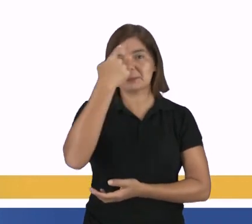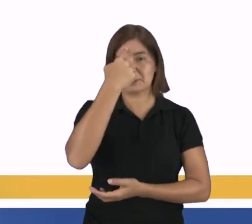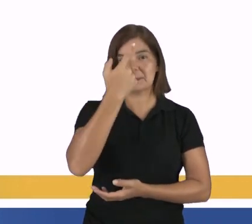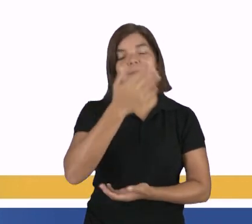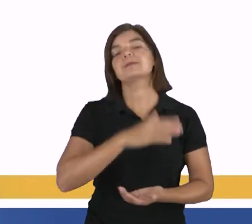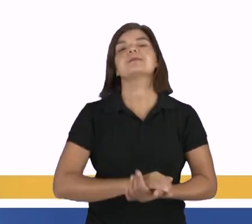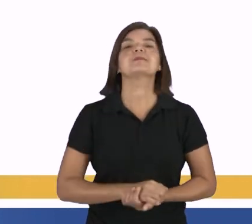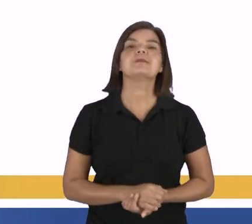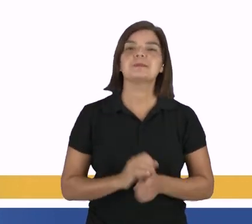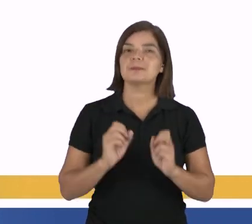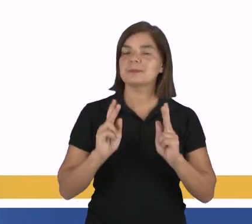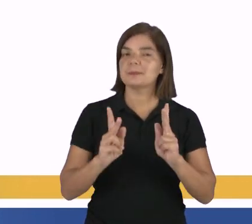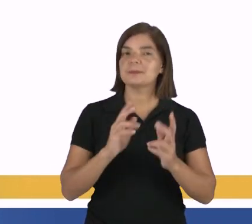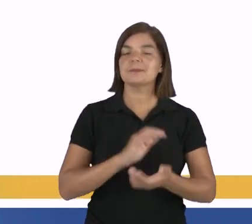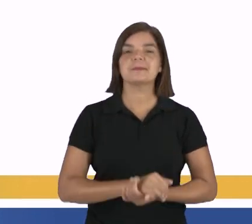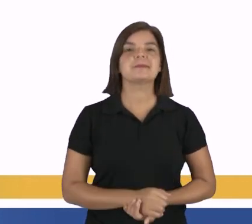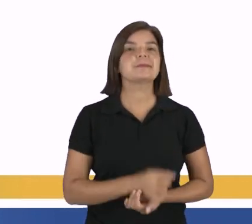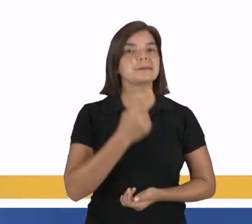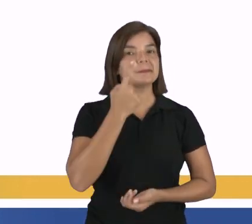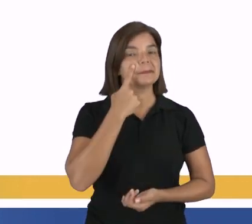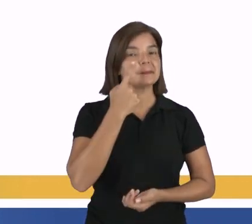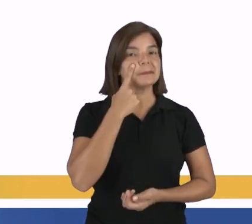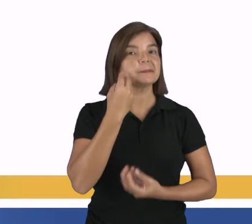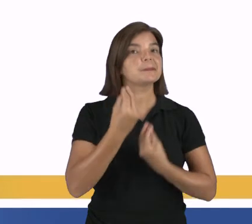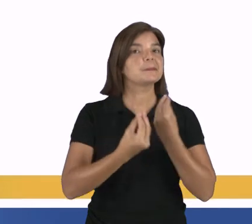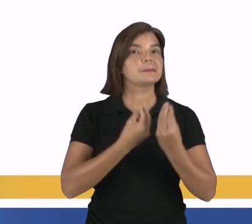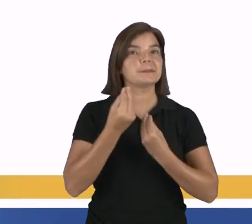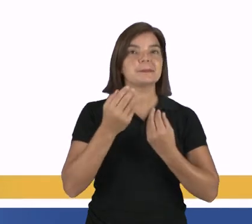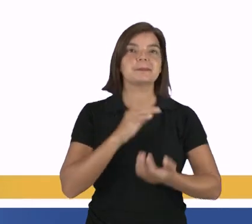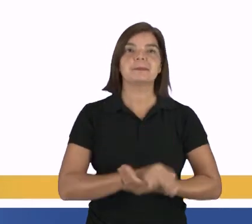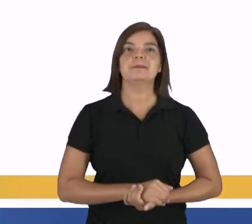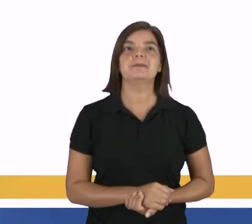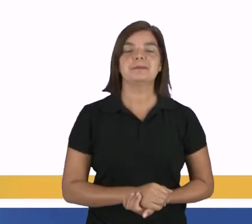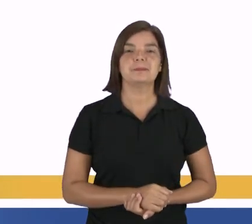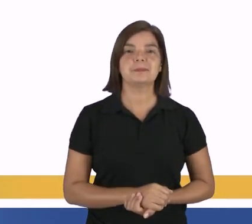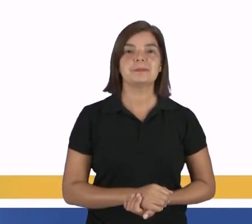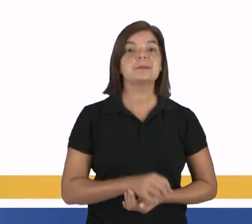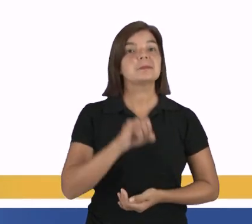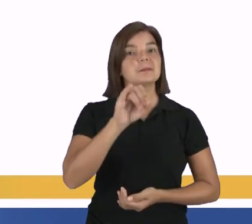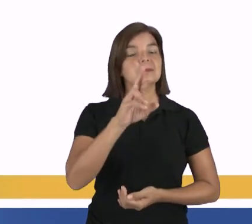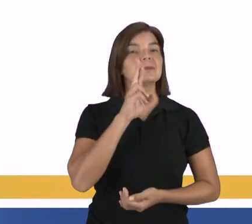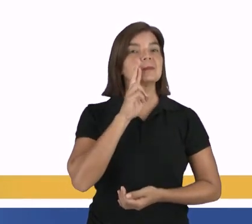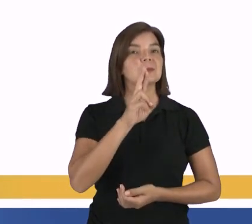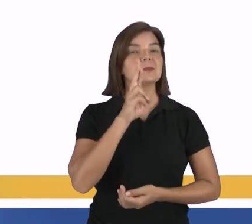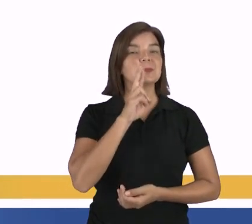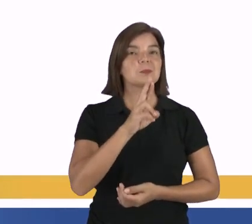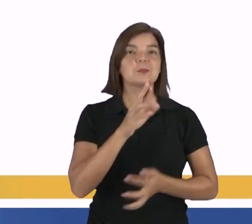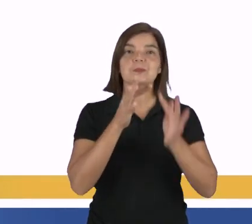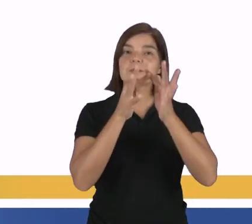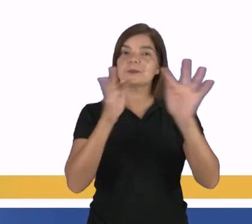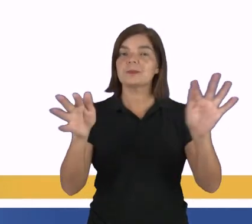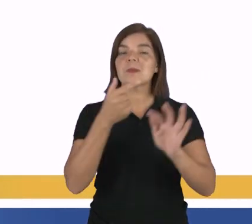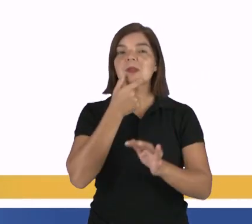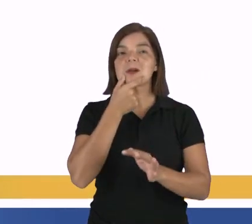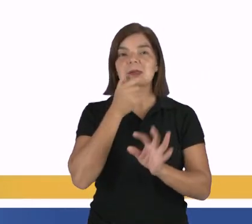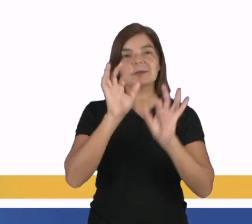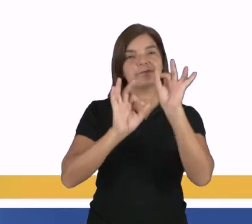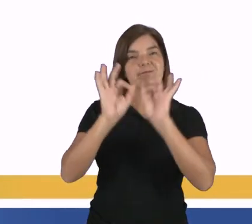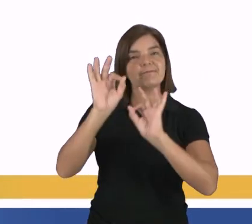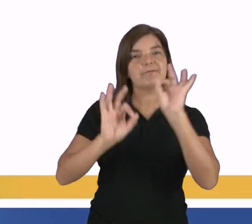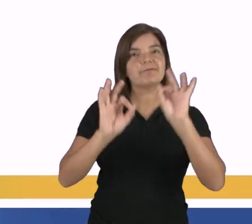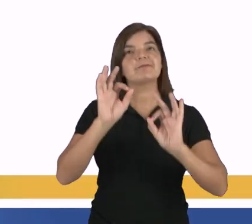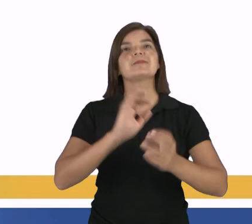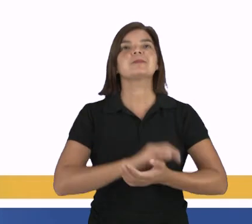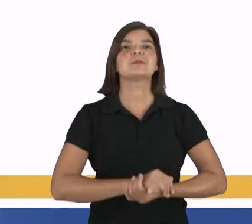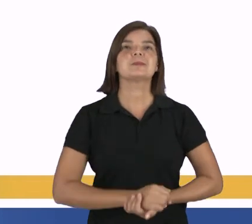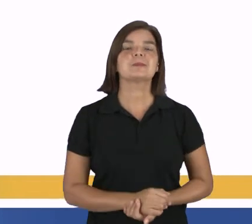1 hora, ok? Então vamos ver lá em cima. Se você disse que é How long does it take to